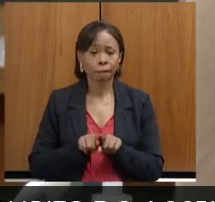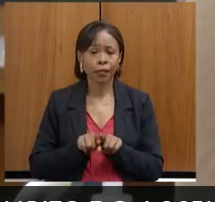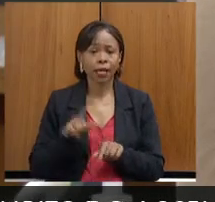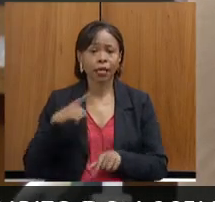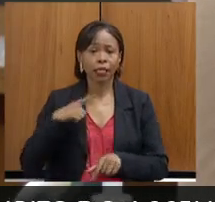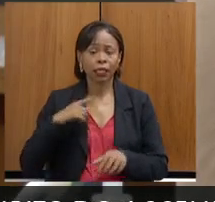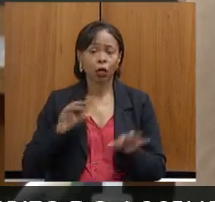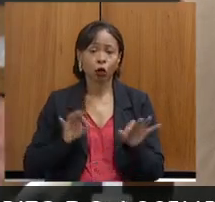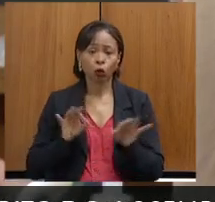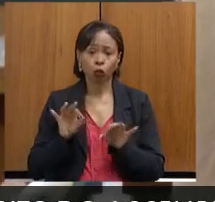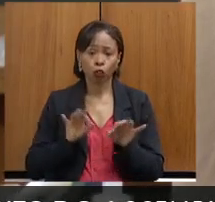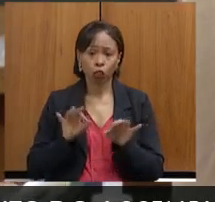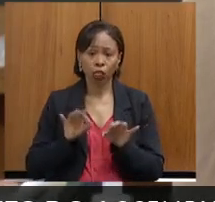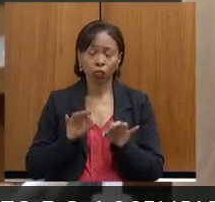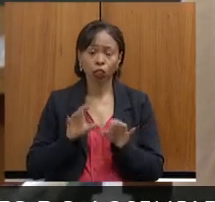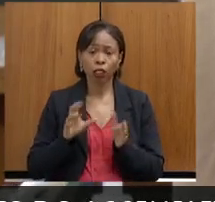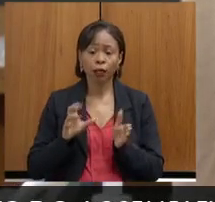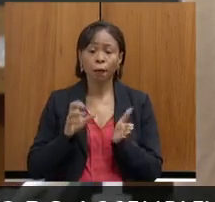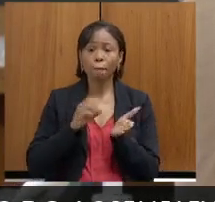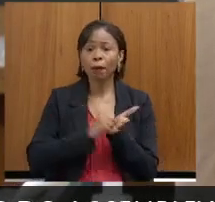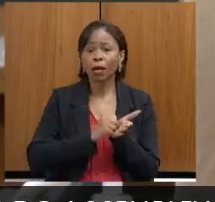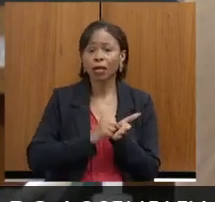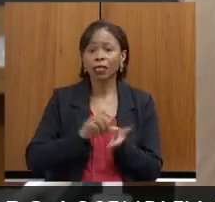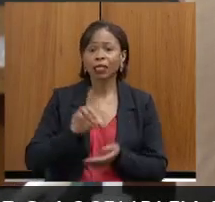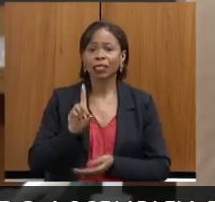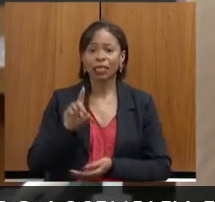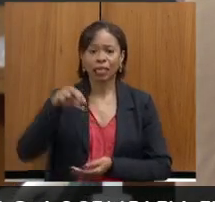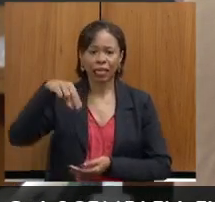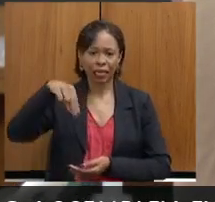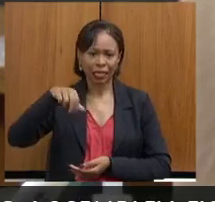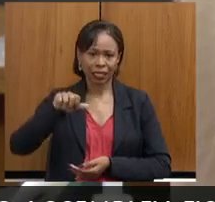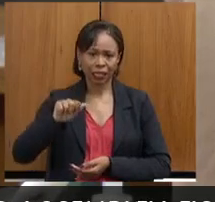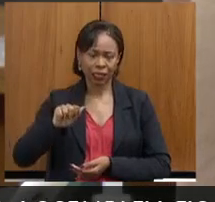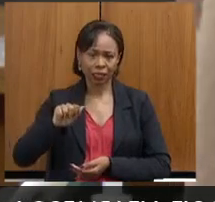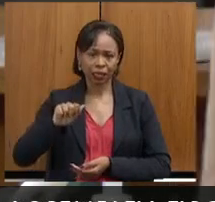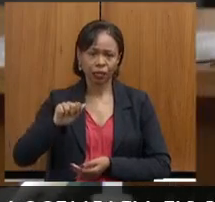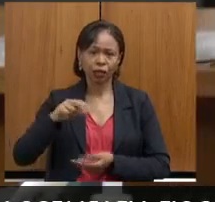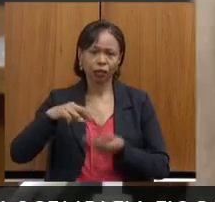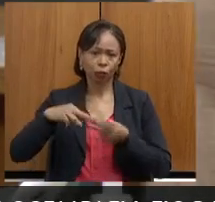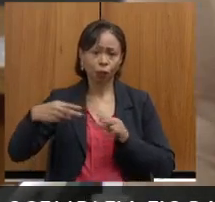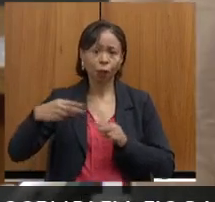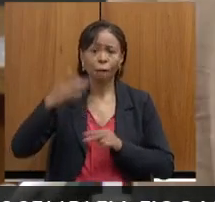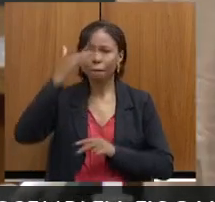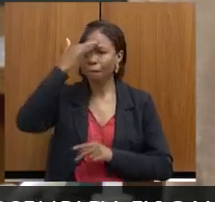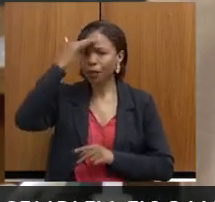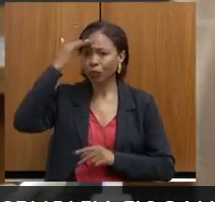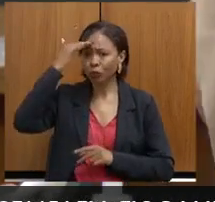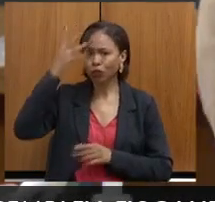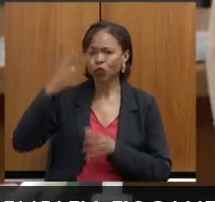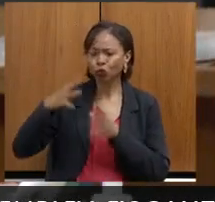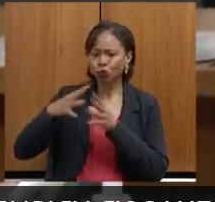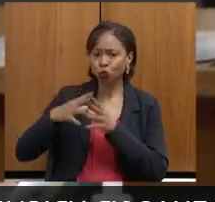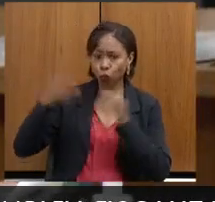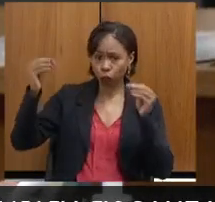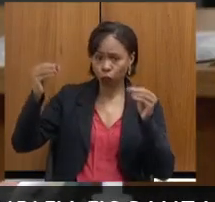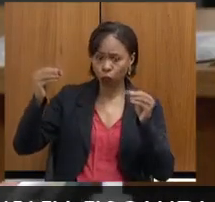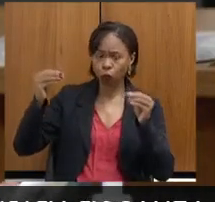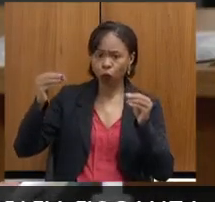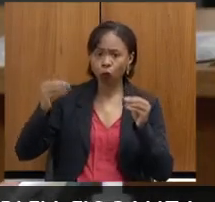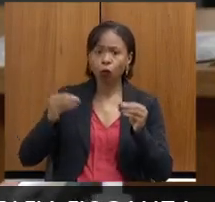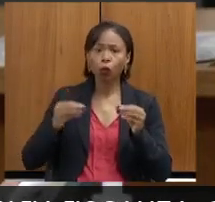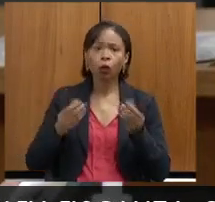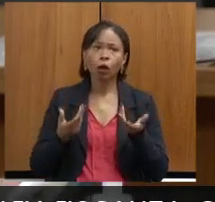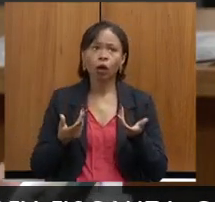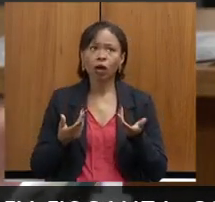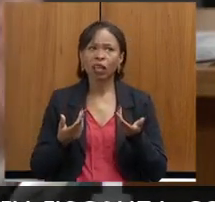coleta de DNA de familiar de pessoas desaparecidos três pessoas 13